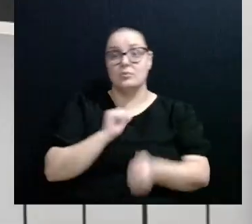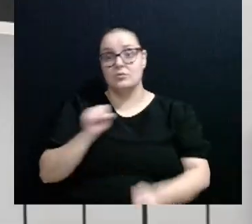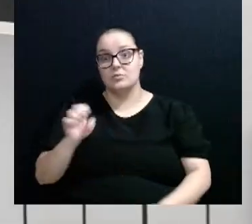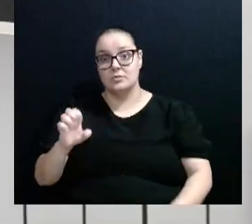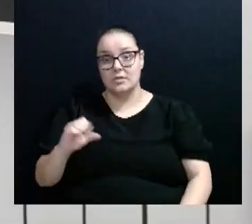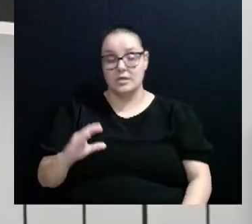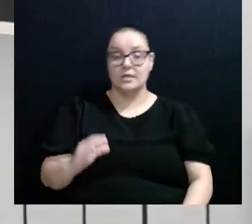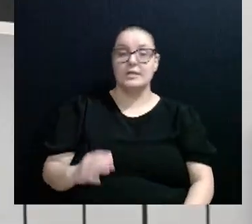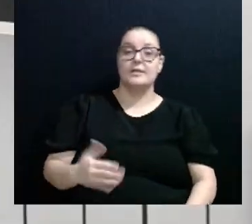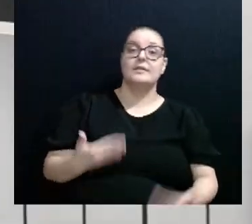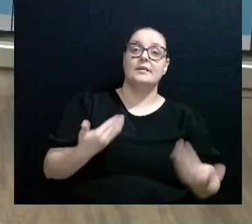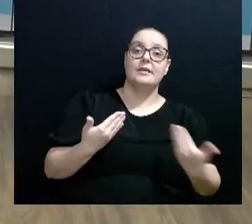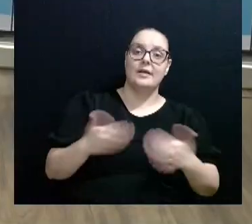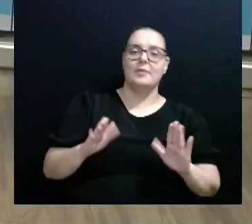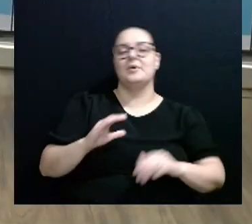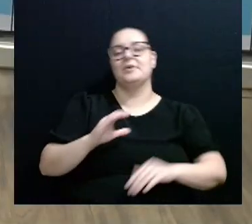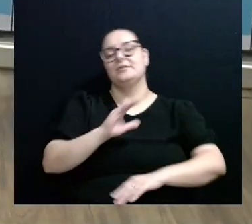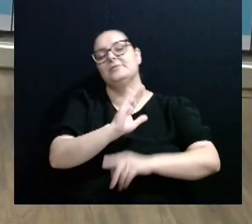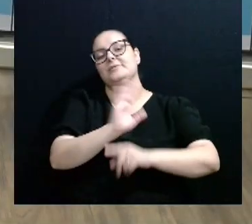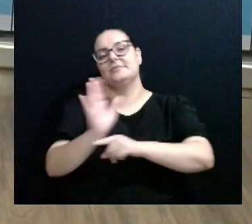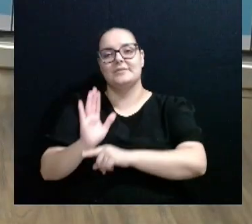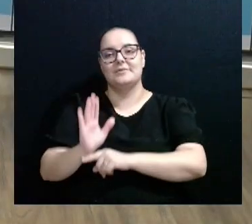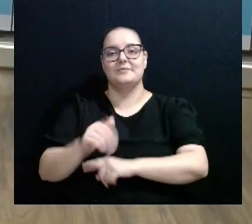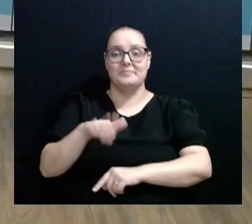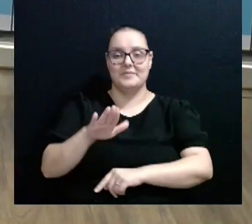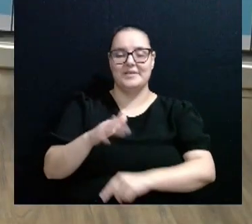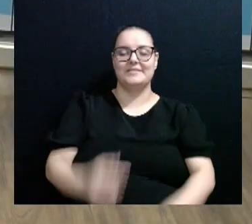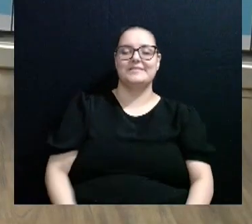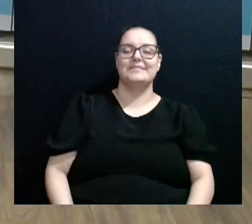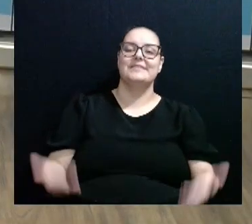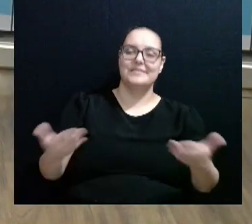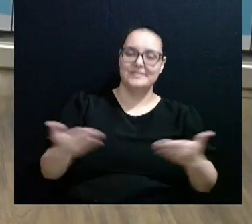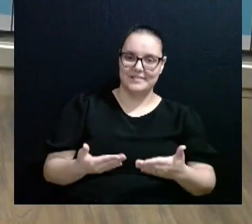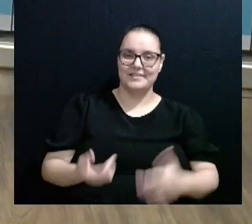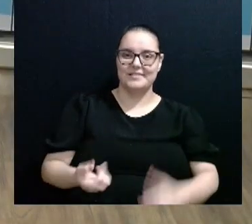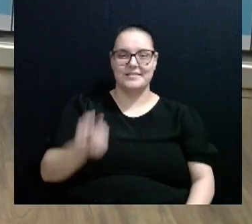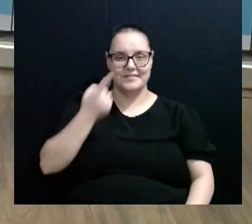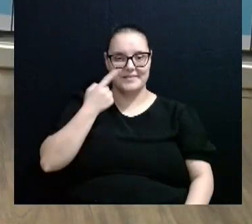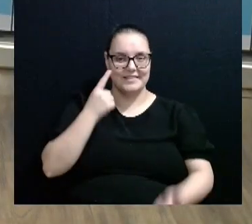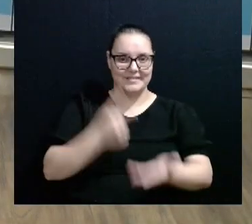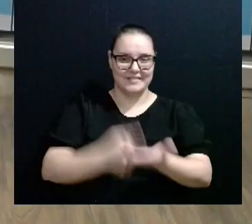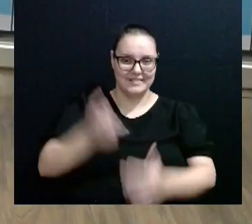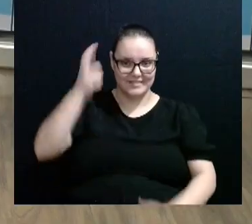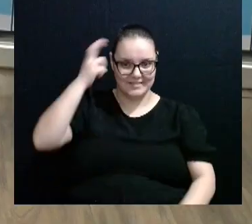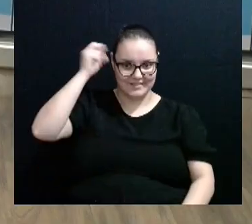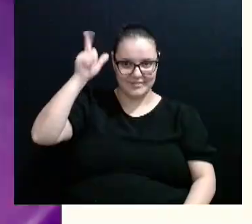cinema e muito mais. A partir de agora, é a nossa agenda cultural.